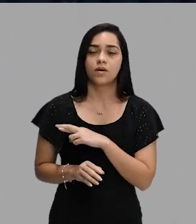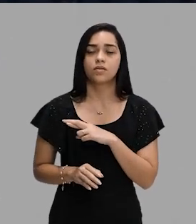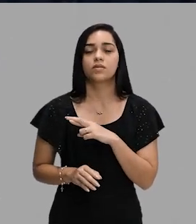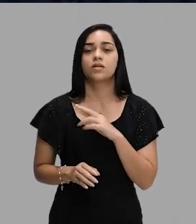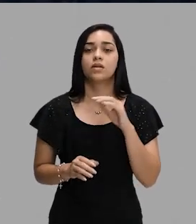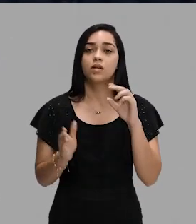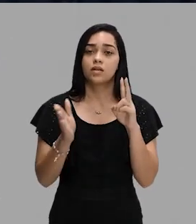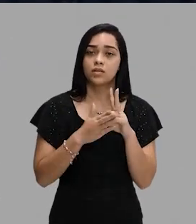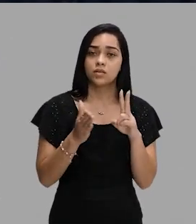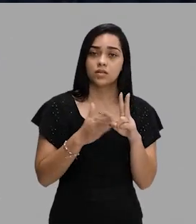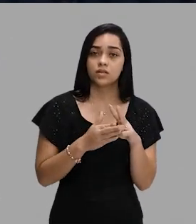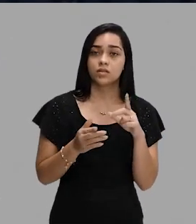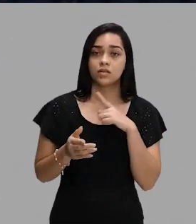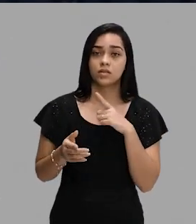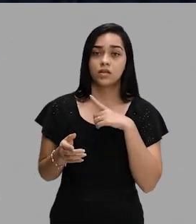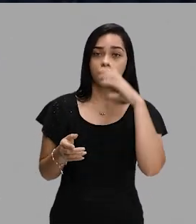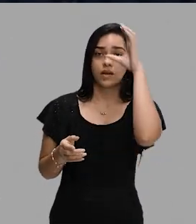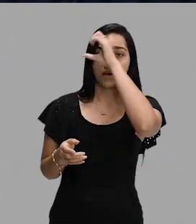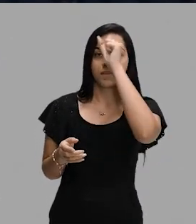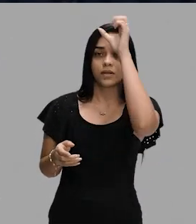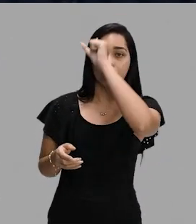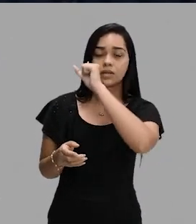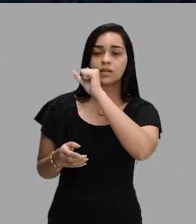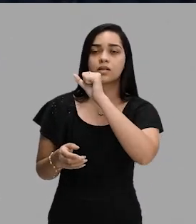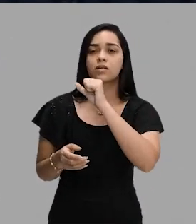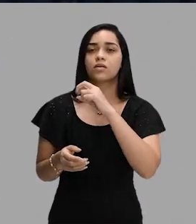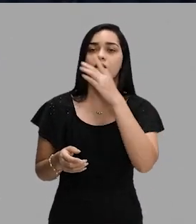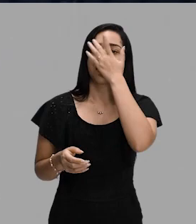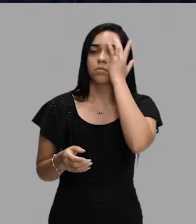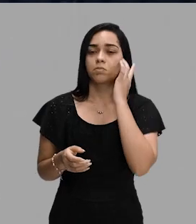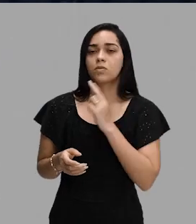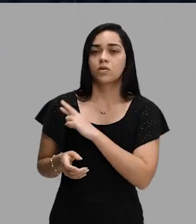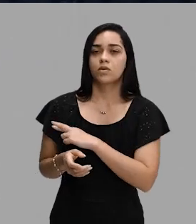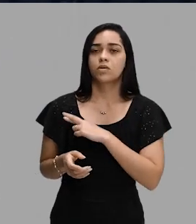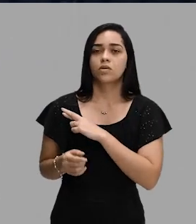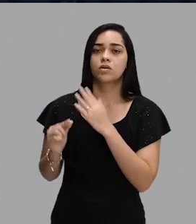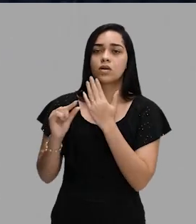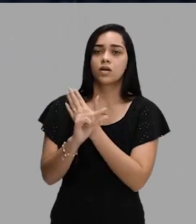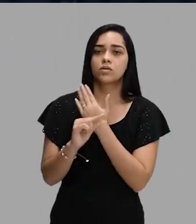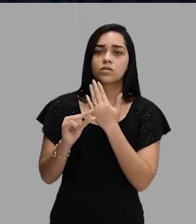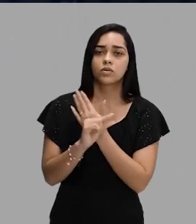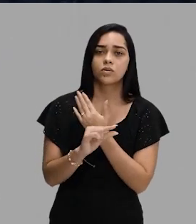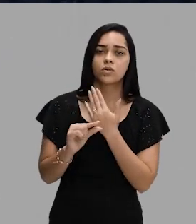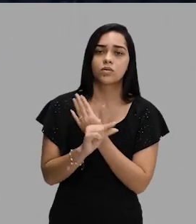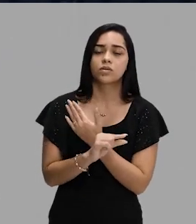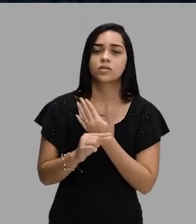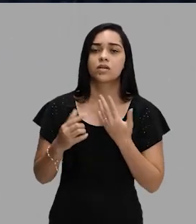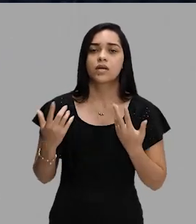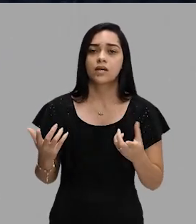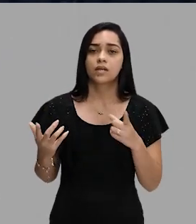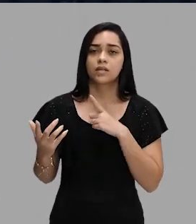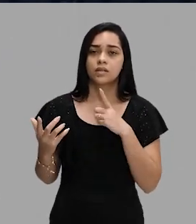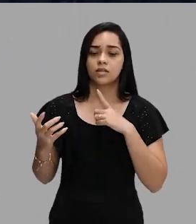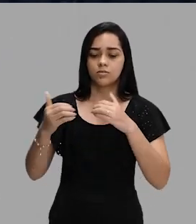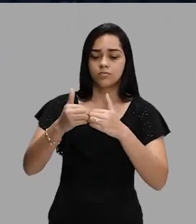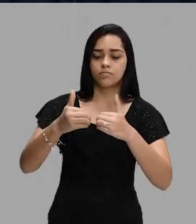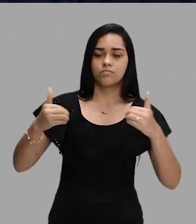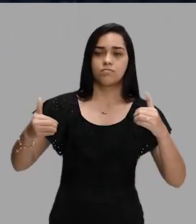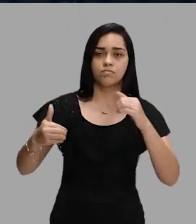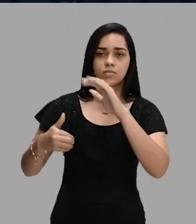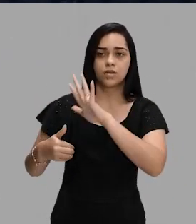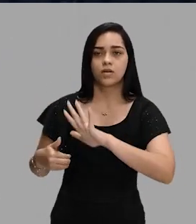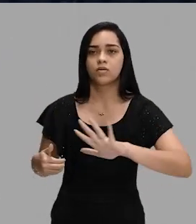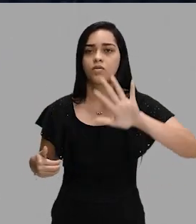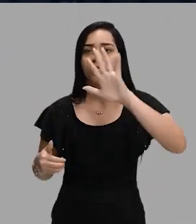função daquilo que se está aprendendo, né? Os romancistas, os autores estão dando essa ruptura com a Europa,